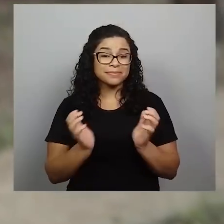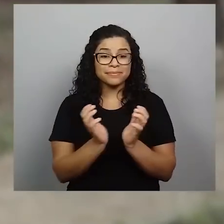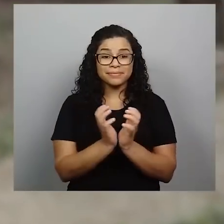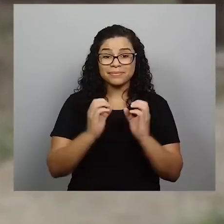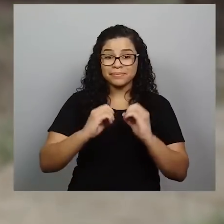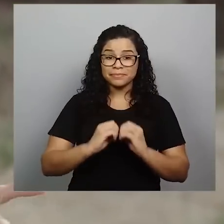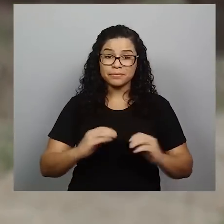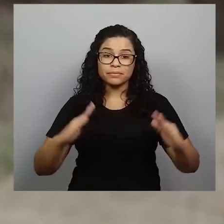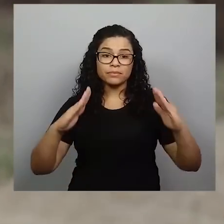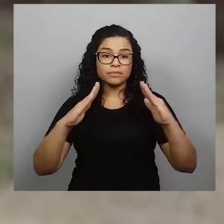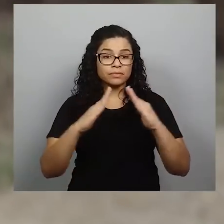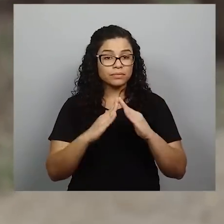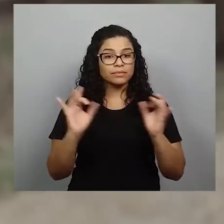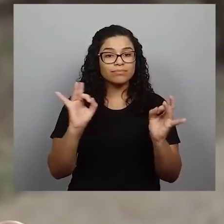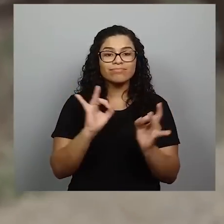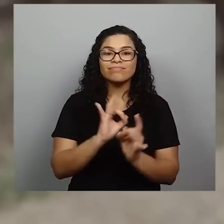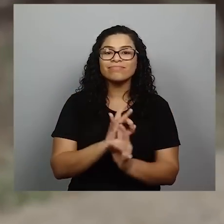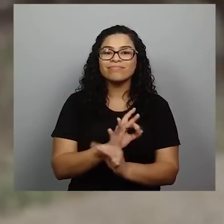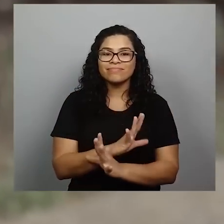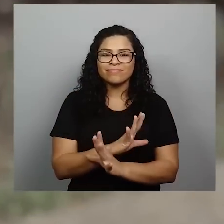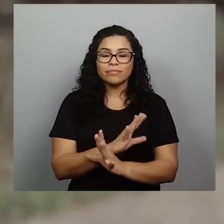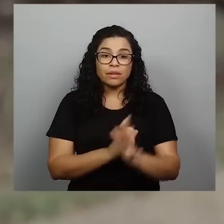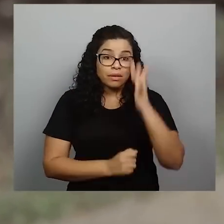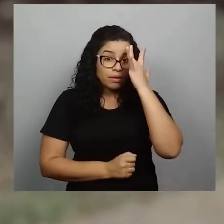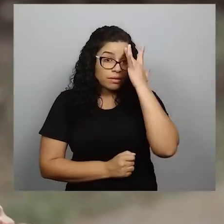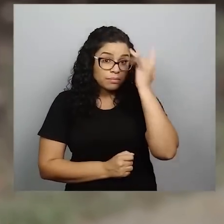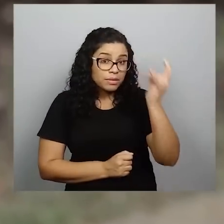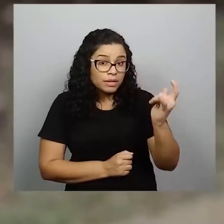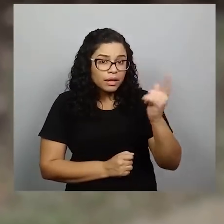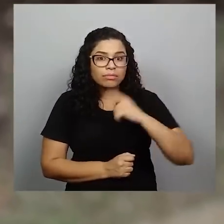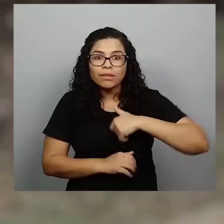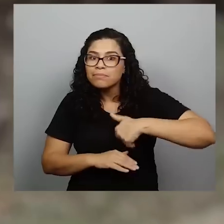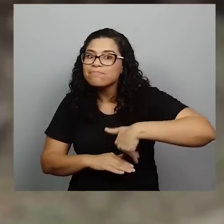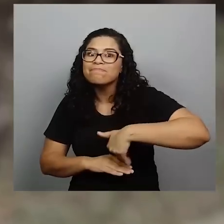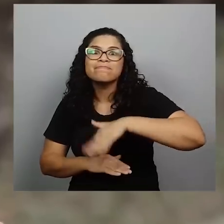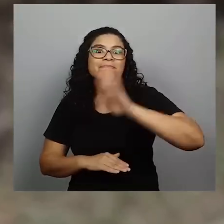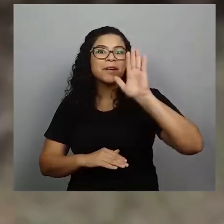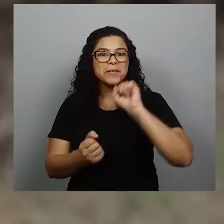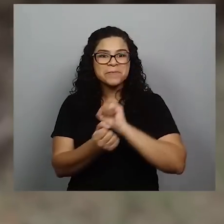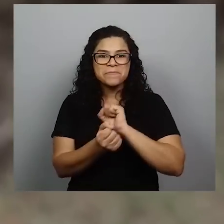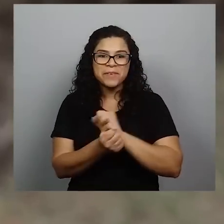aí, turminha, o programa de hoje chegou ao fim, mas amanhã tem muito